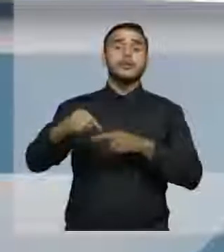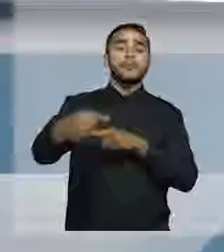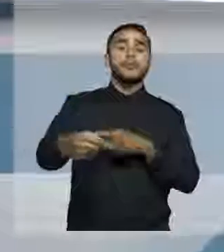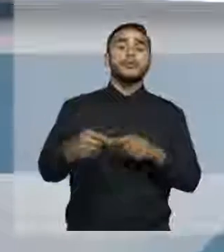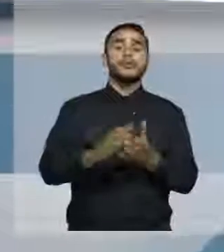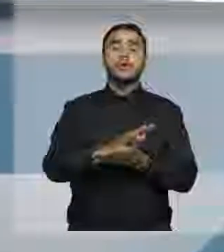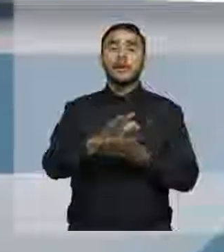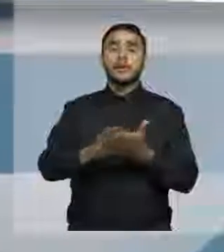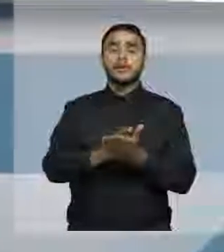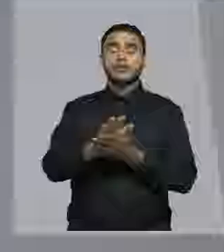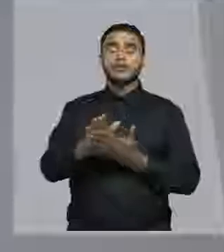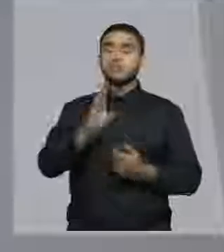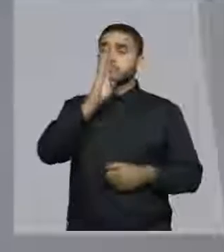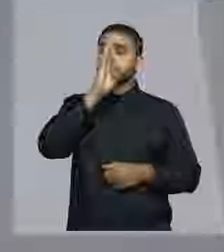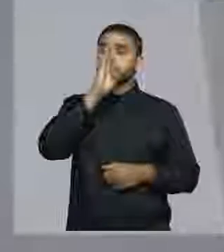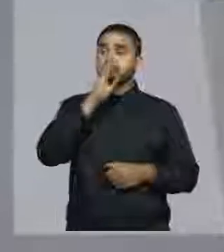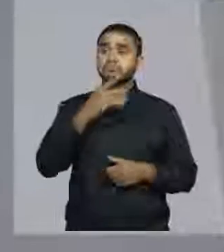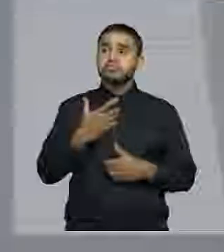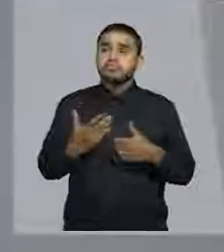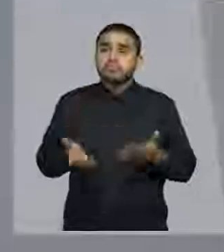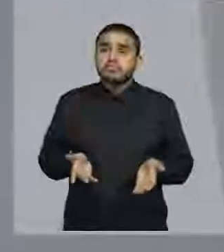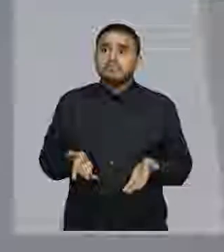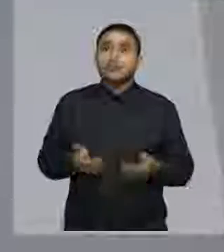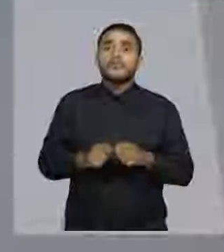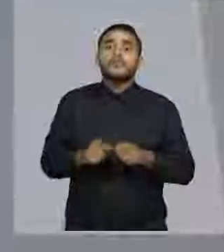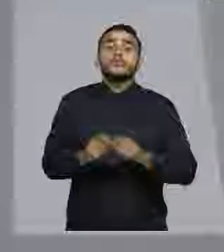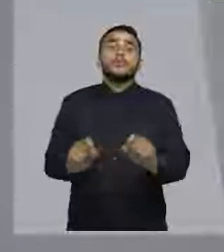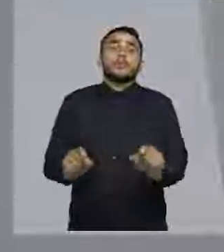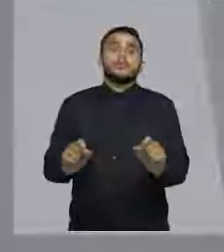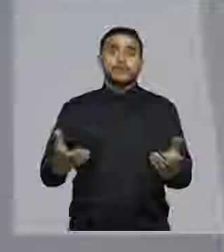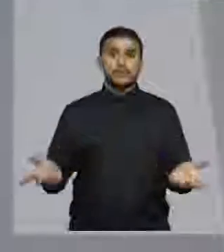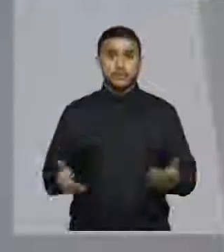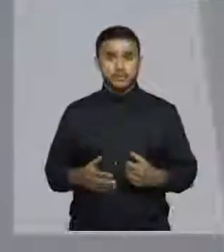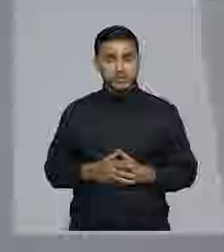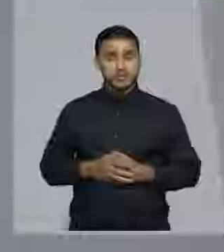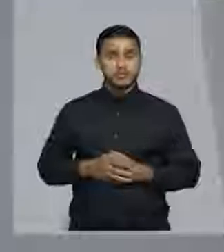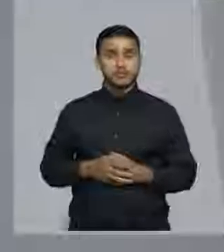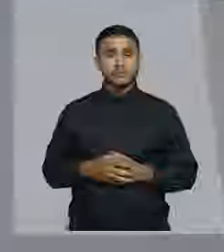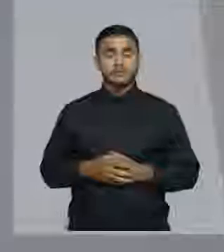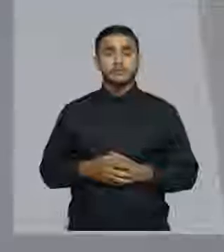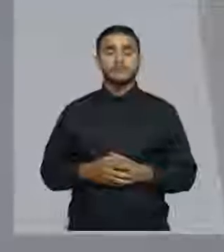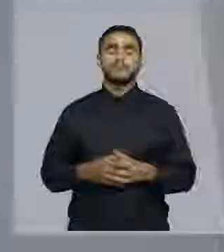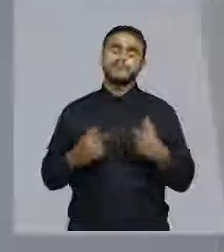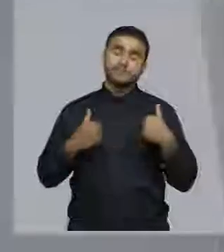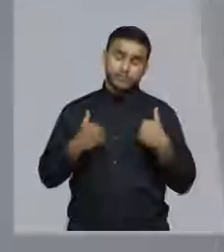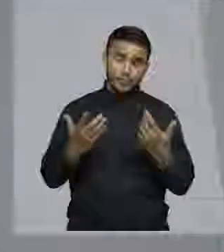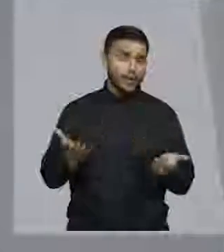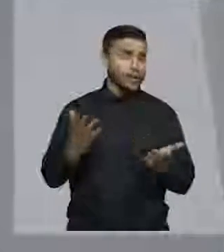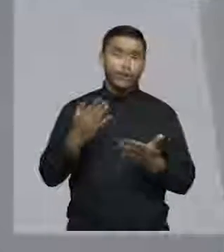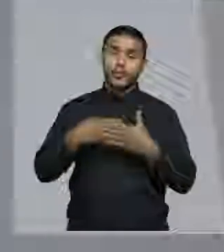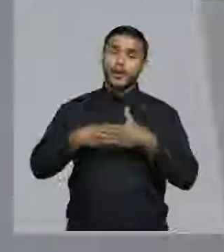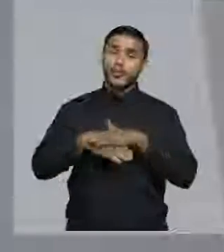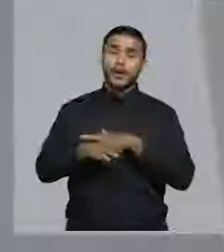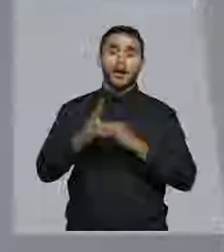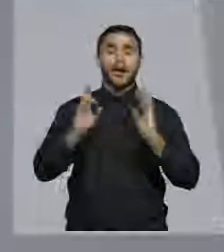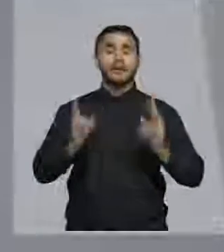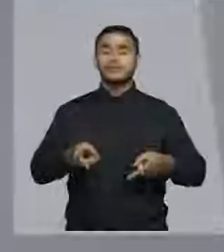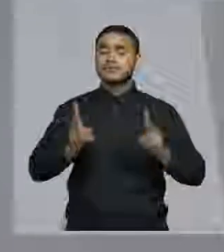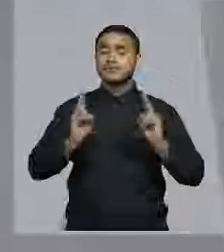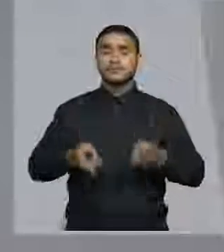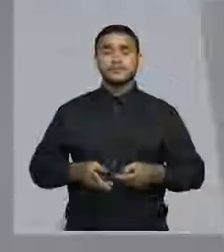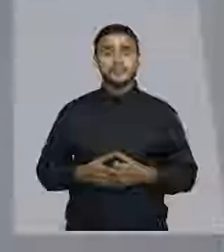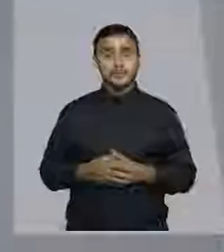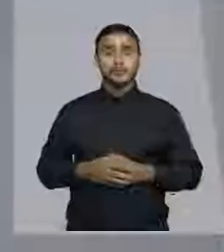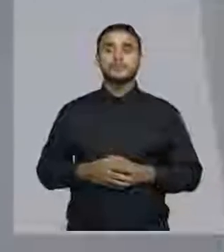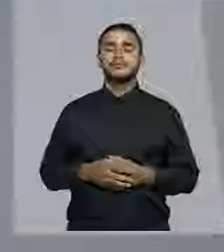depois? Absolutamente nada, porque aí tem uma questão, inclusive, cultural que tem que ser tratada. Quer dizer, hoje eu já tenho